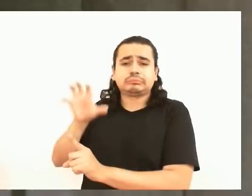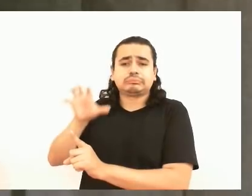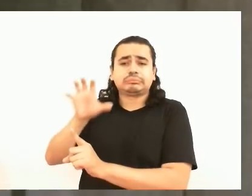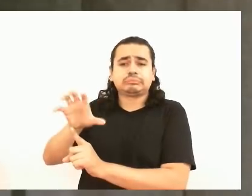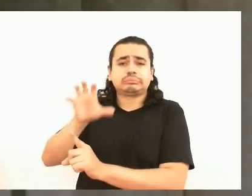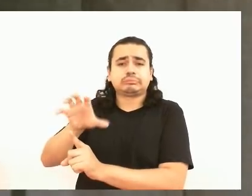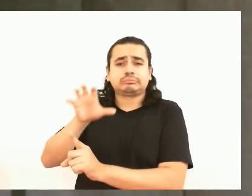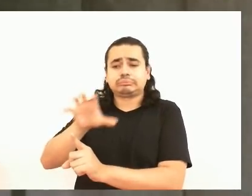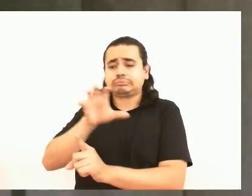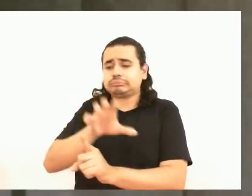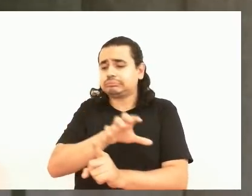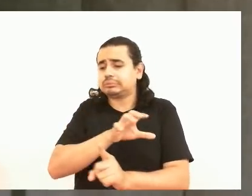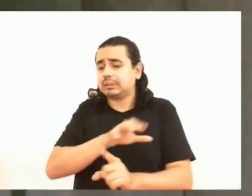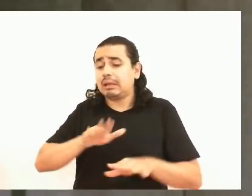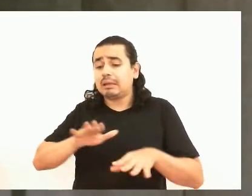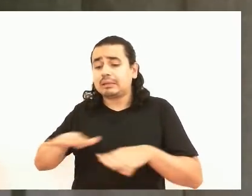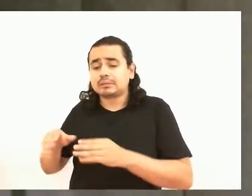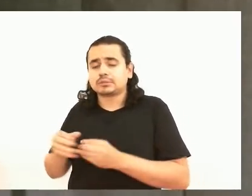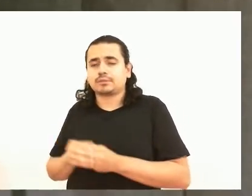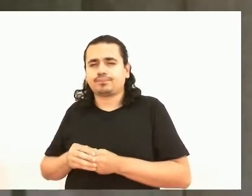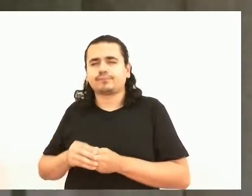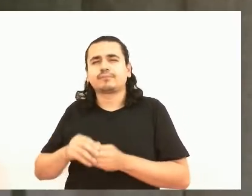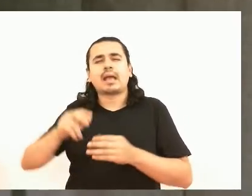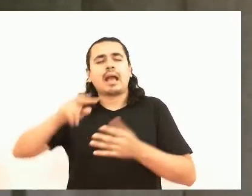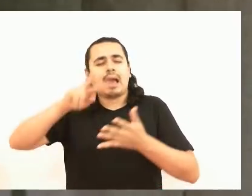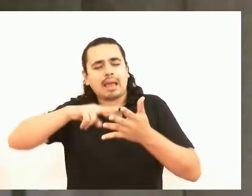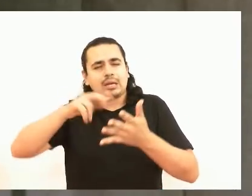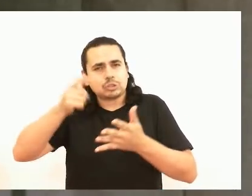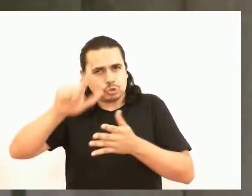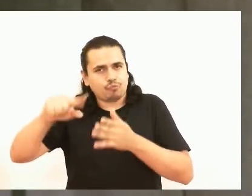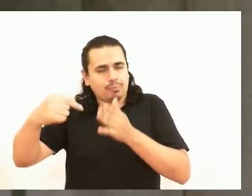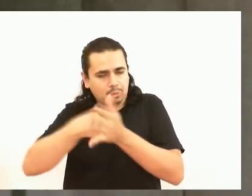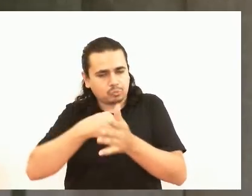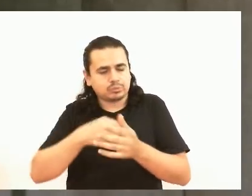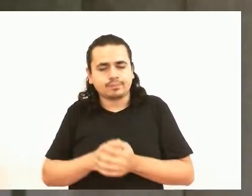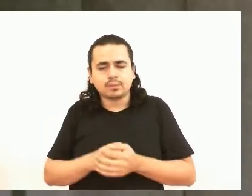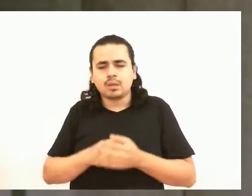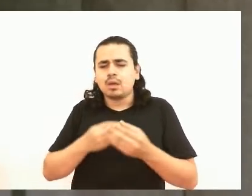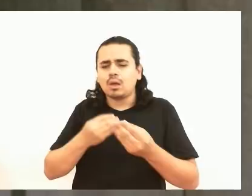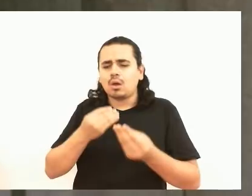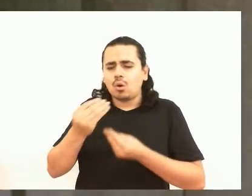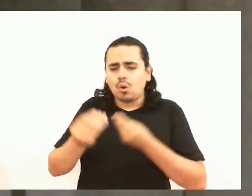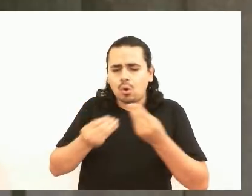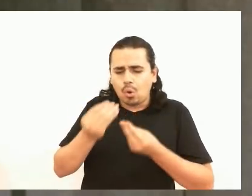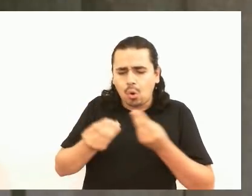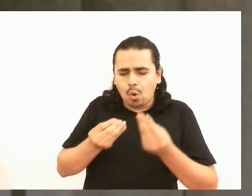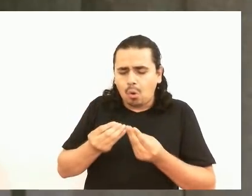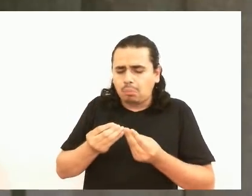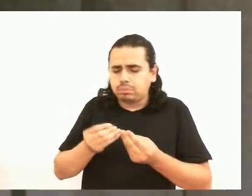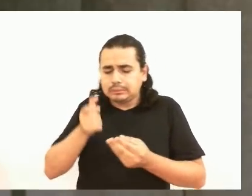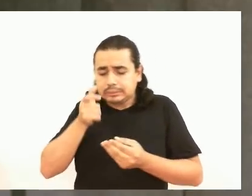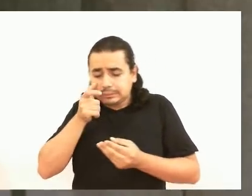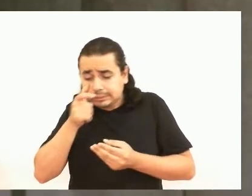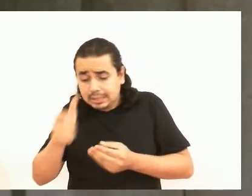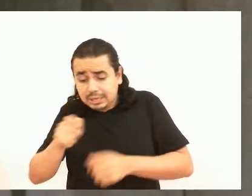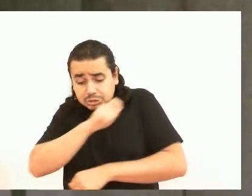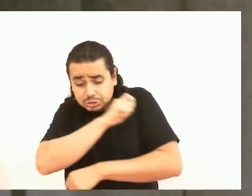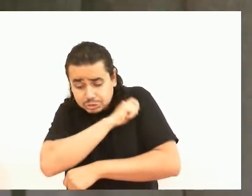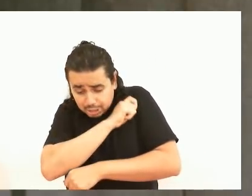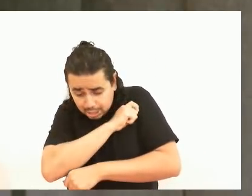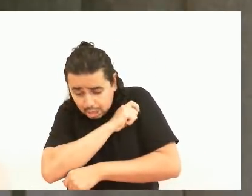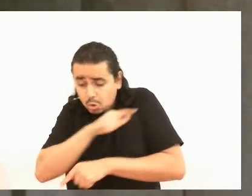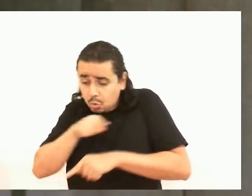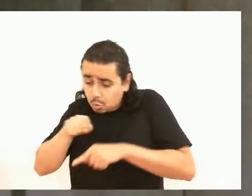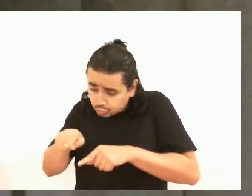entendendo aqui claro como estar em jogo o interesse do dos alunos sem se curvar